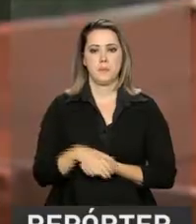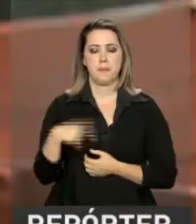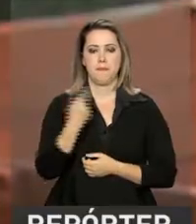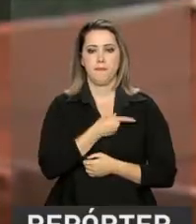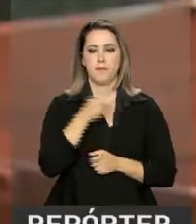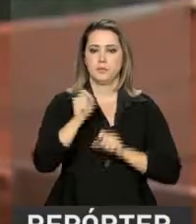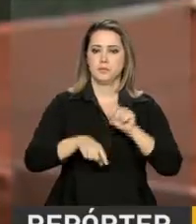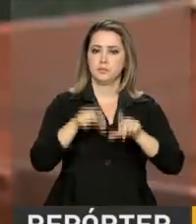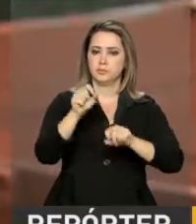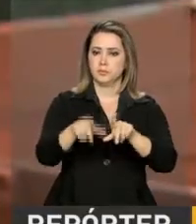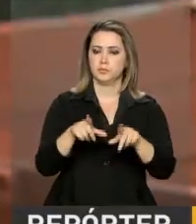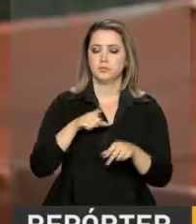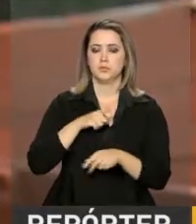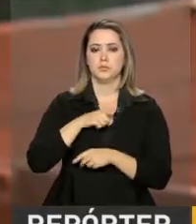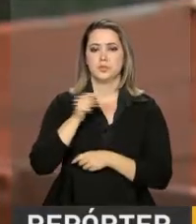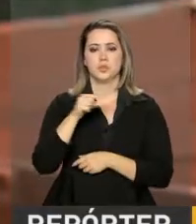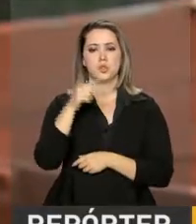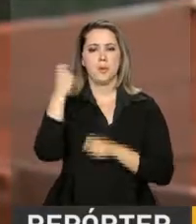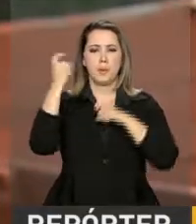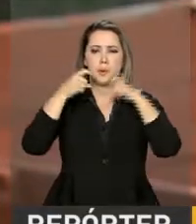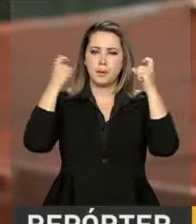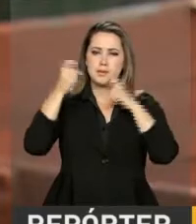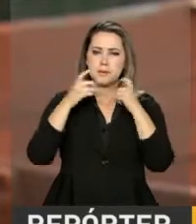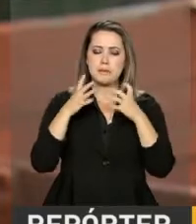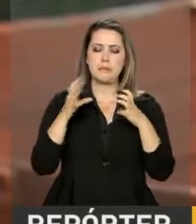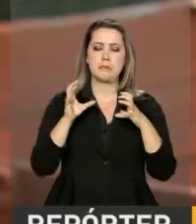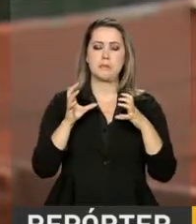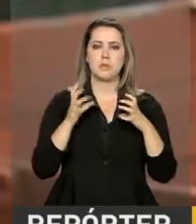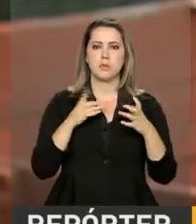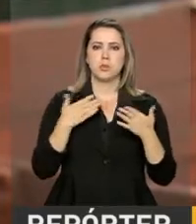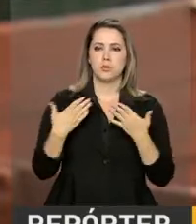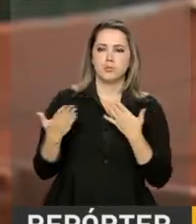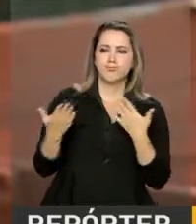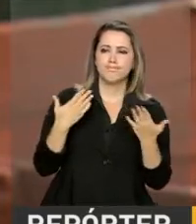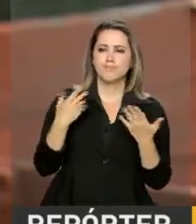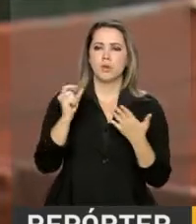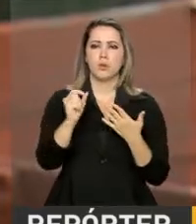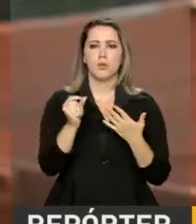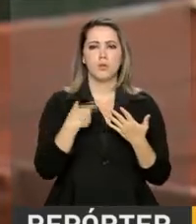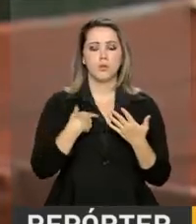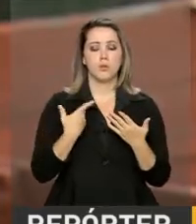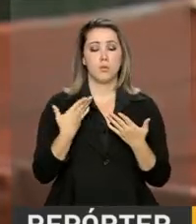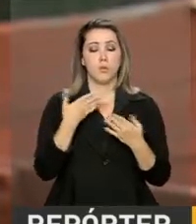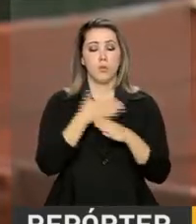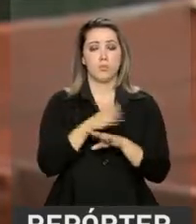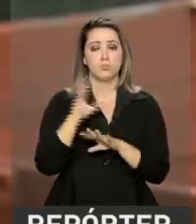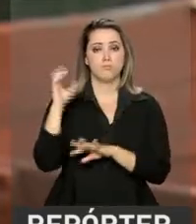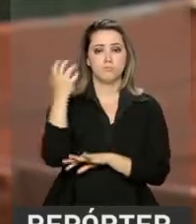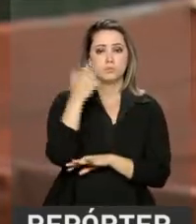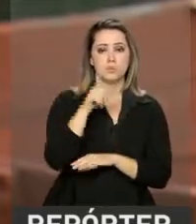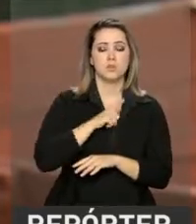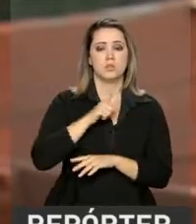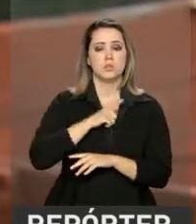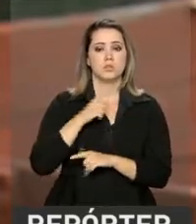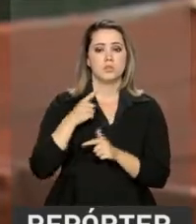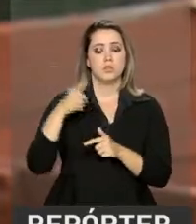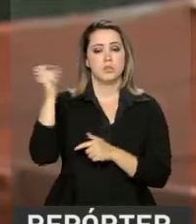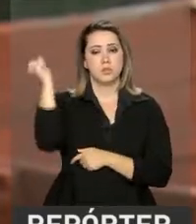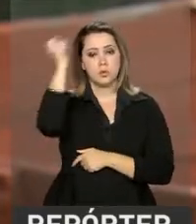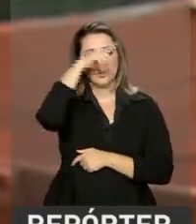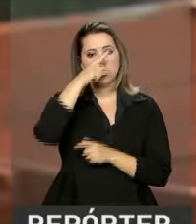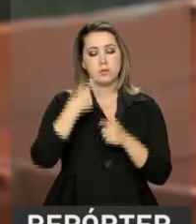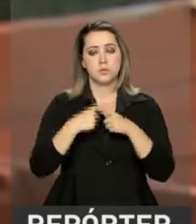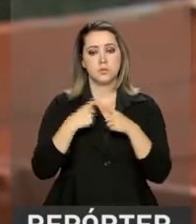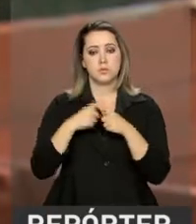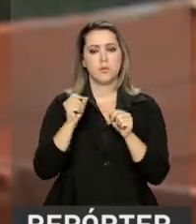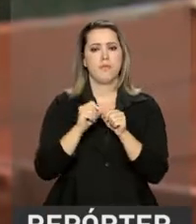produtores que a gente tinha essa preocupação de se ter um equilíbrio entre produção e meio ambiente se a gente tinha muita dificuldade porque alguns